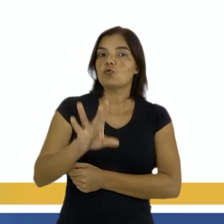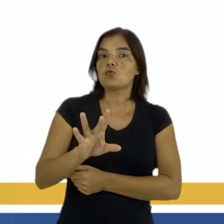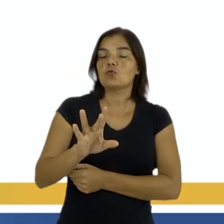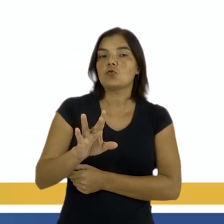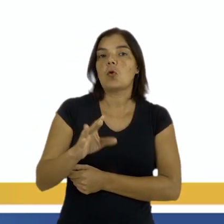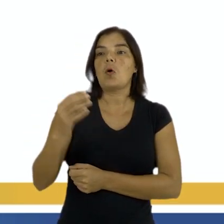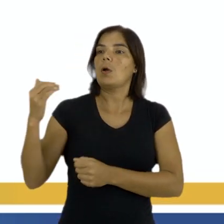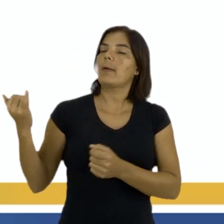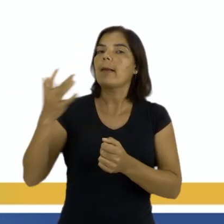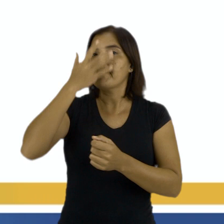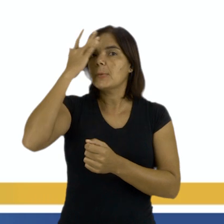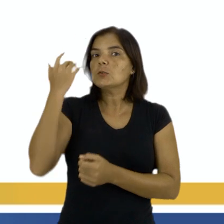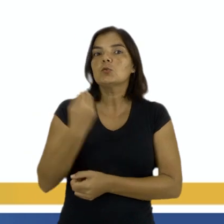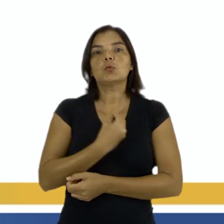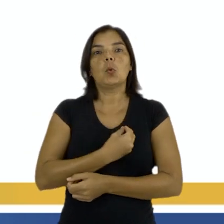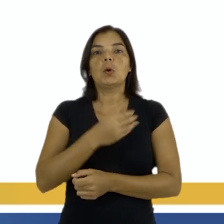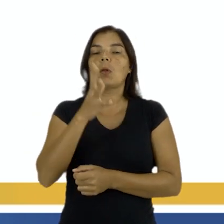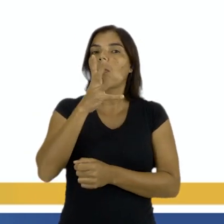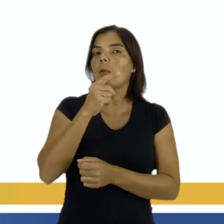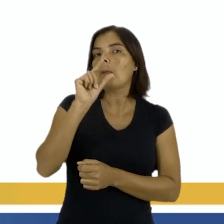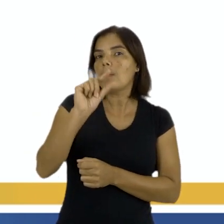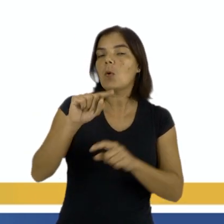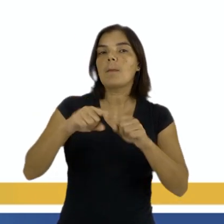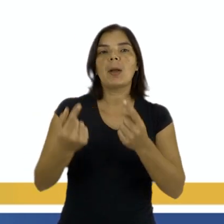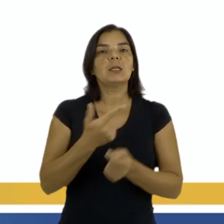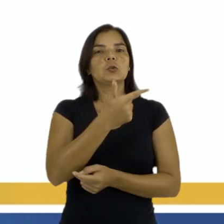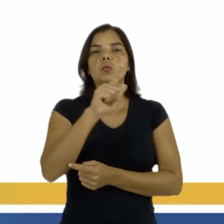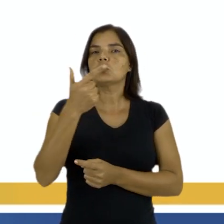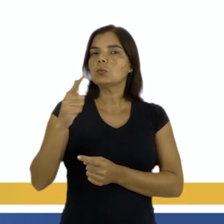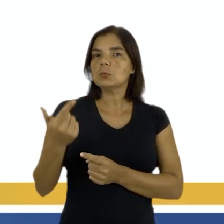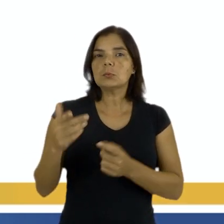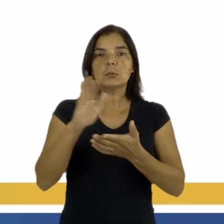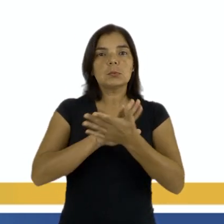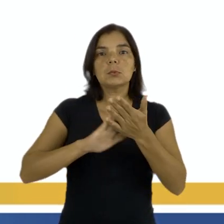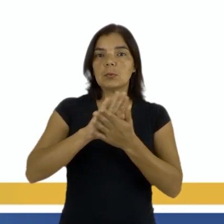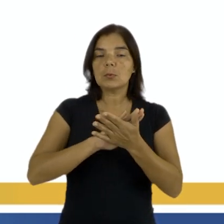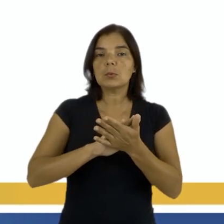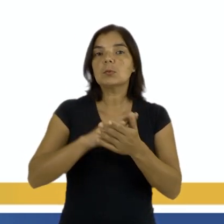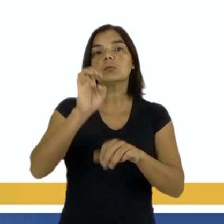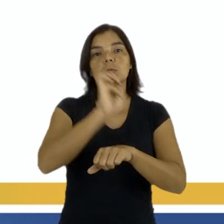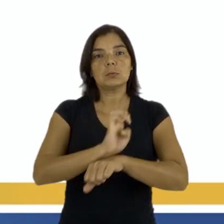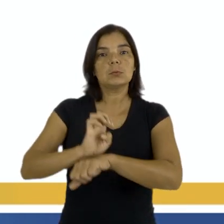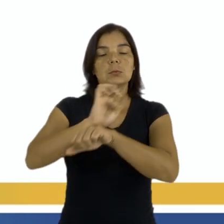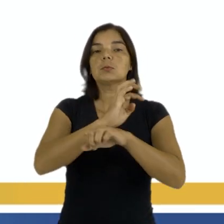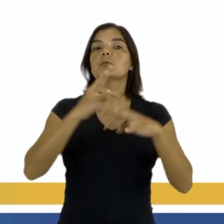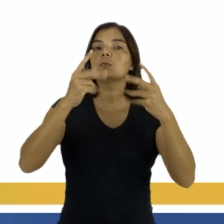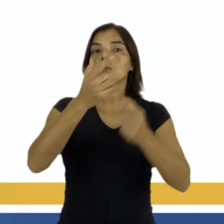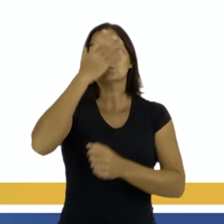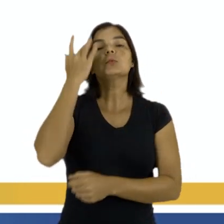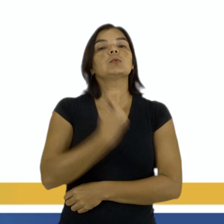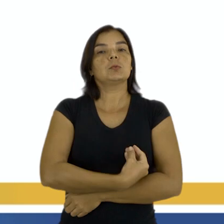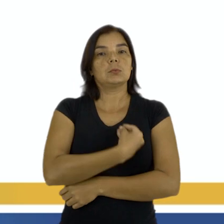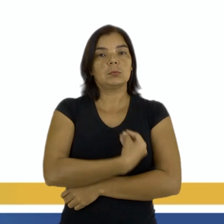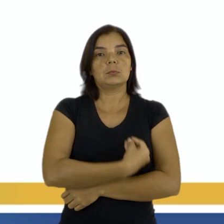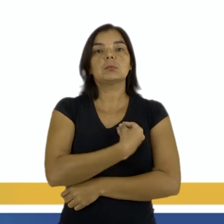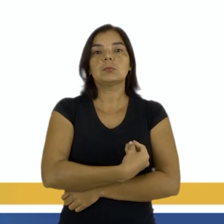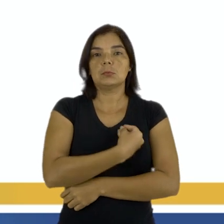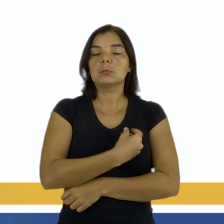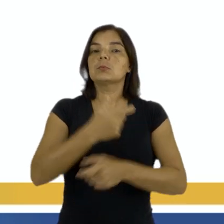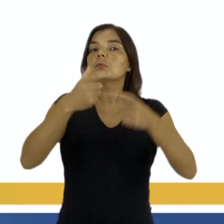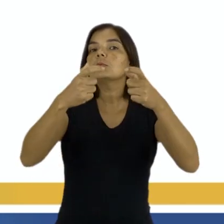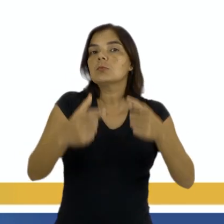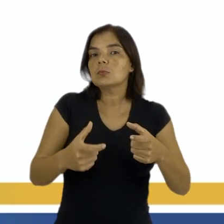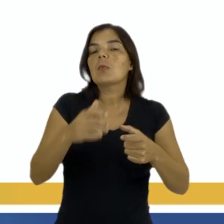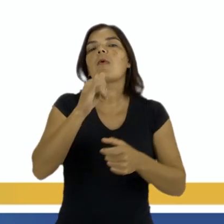de passagem, né, temporariamente, ou que não tenham qualquer vínculo com o Estado. Então, todas as pessoas que residem nesse